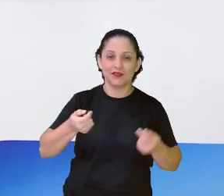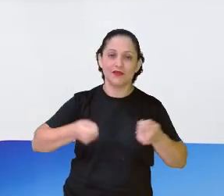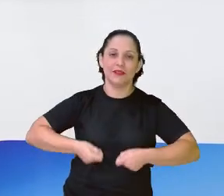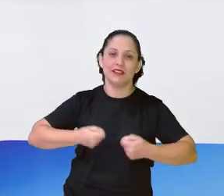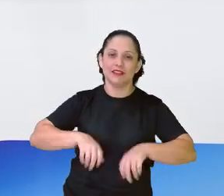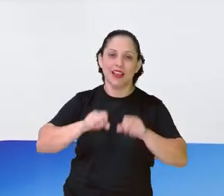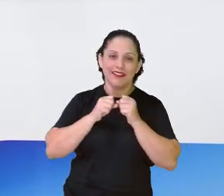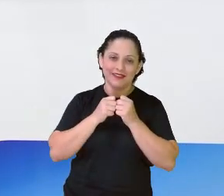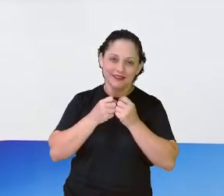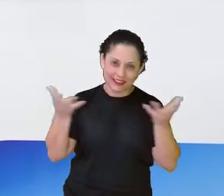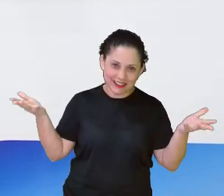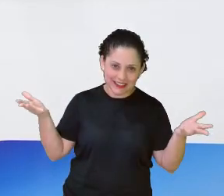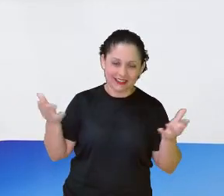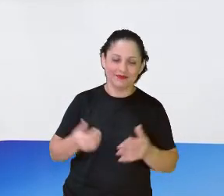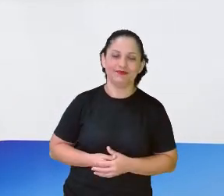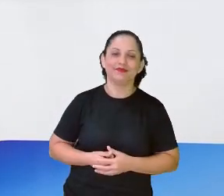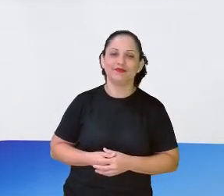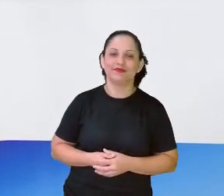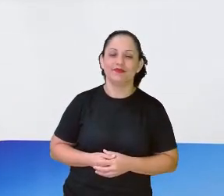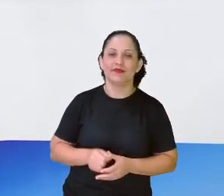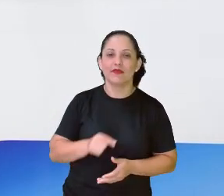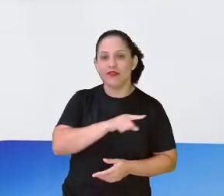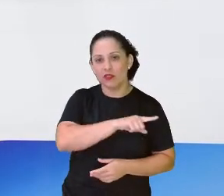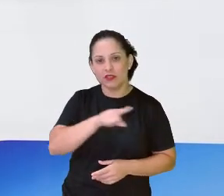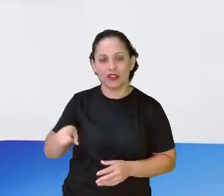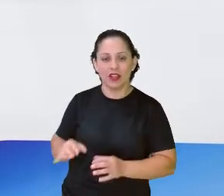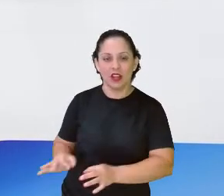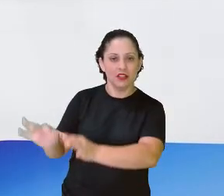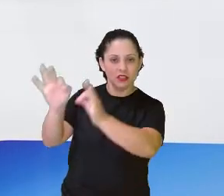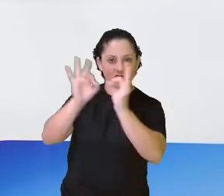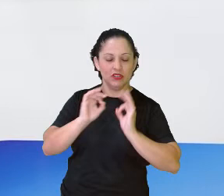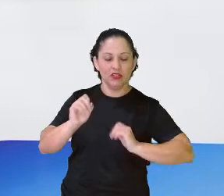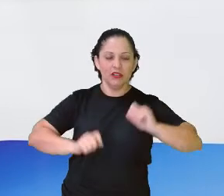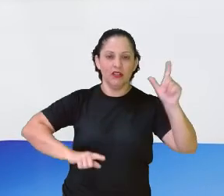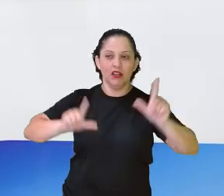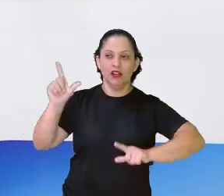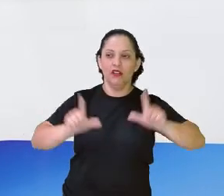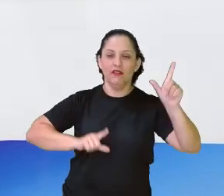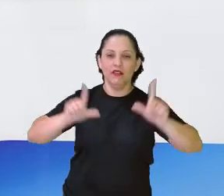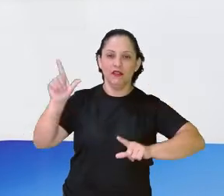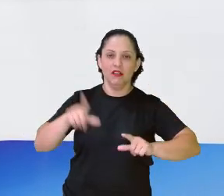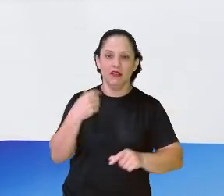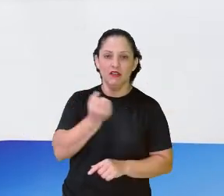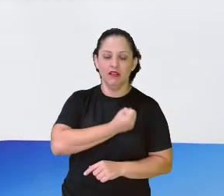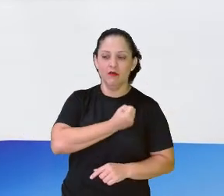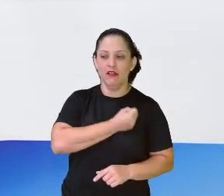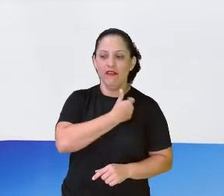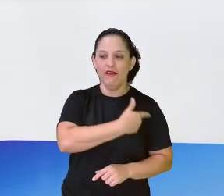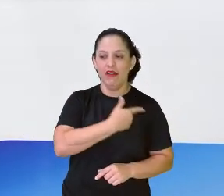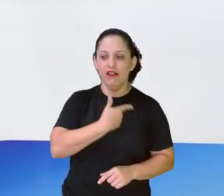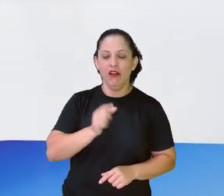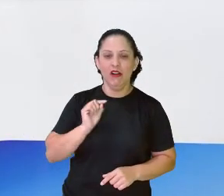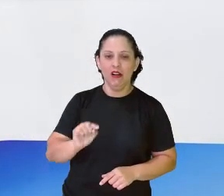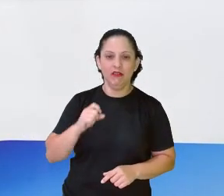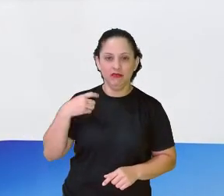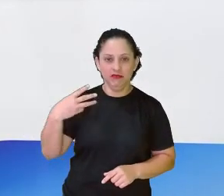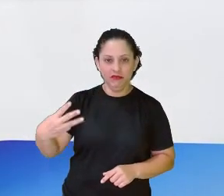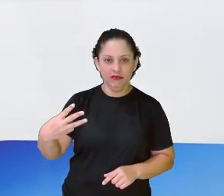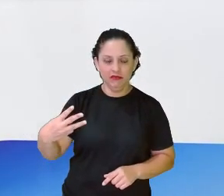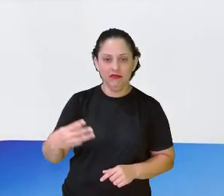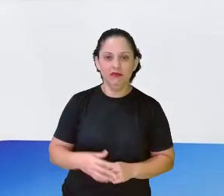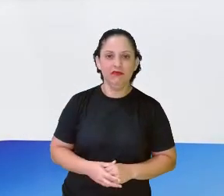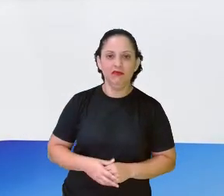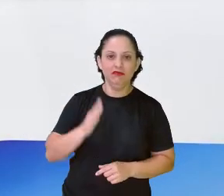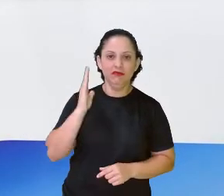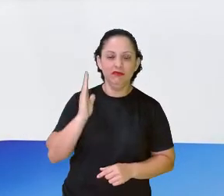retomar, não é isso? Você que está me assistindo pela TV Nova Nordeste, canal 22.3,